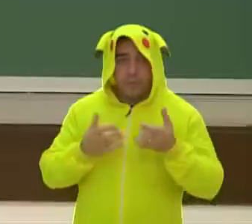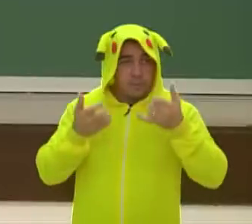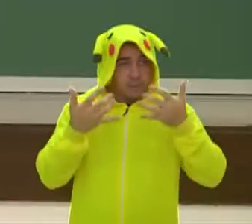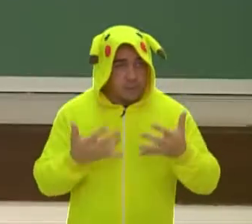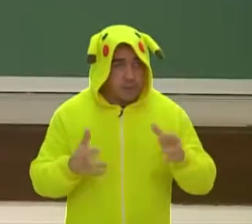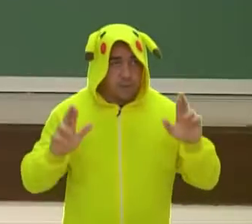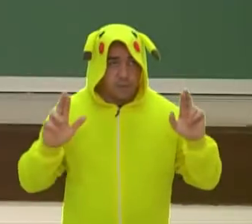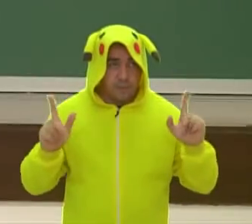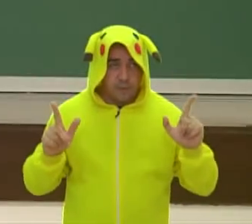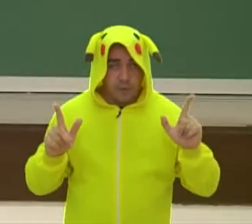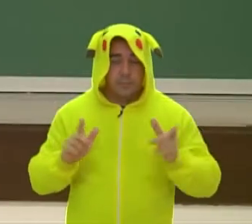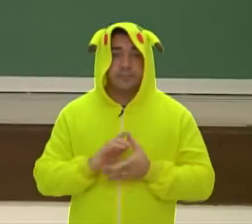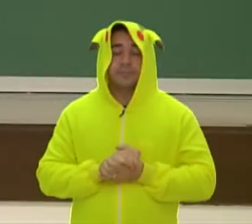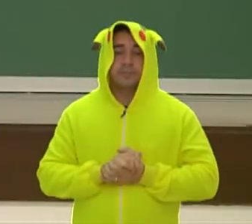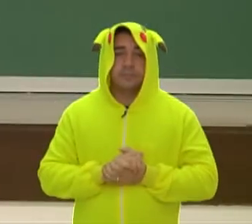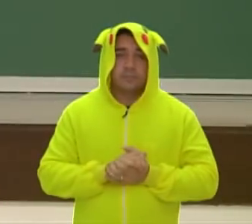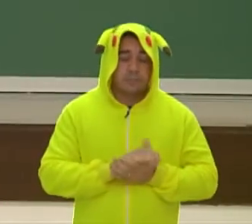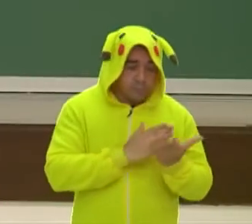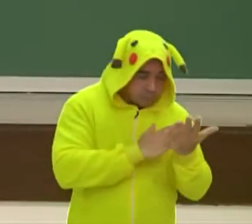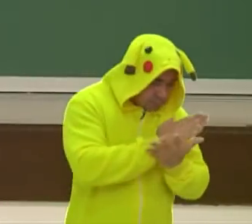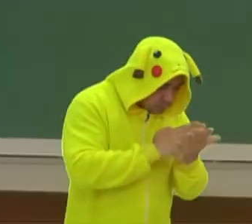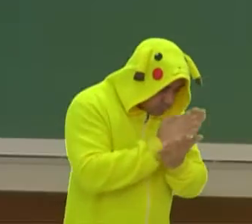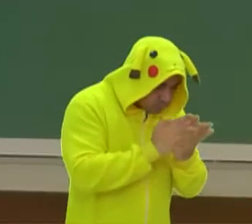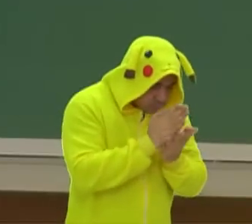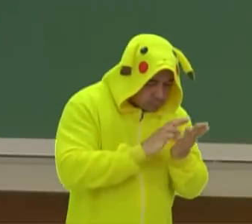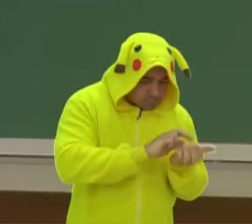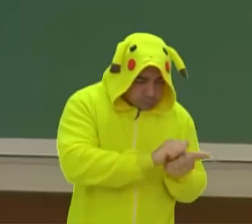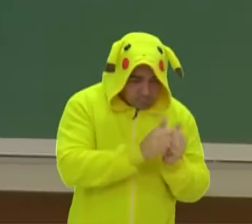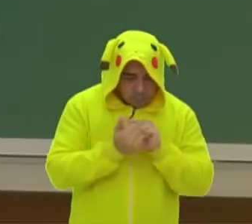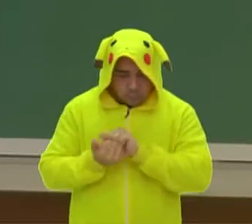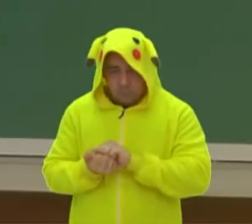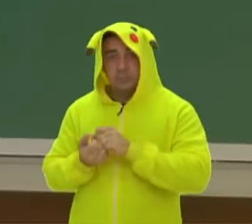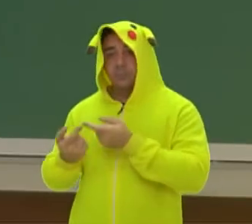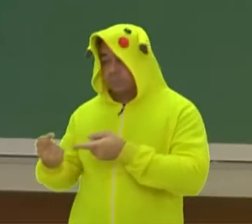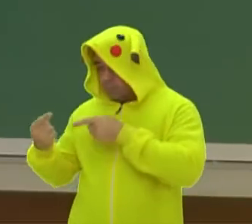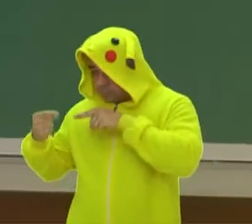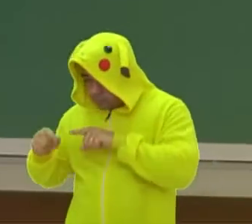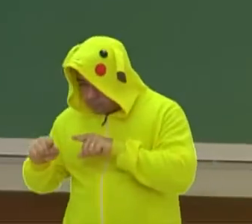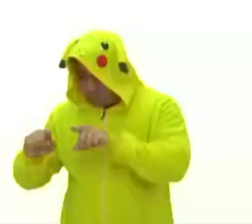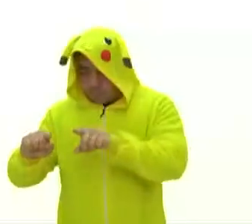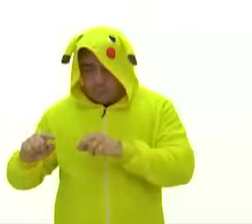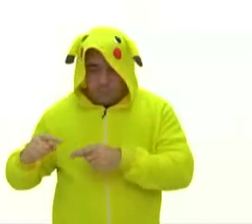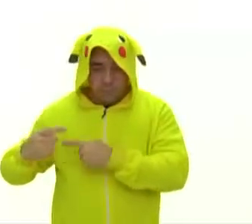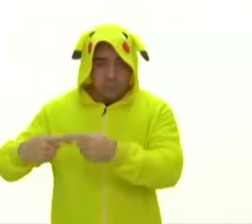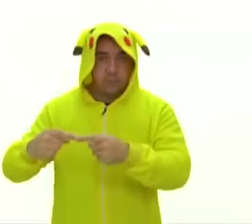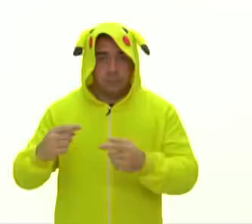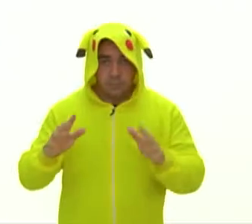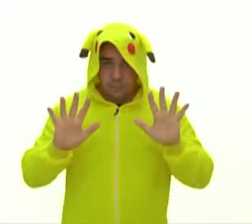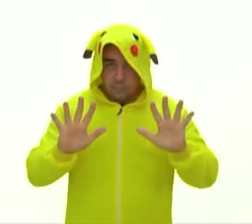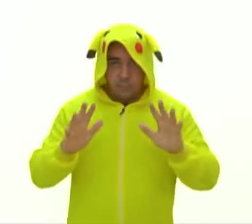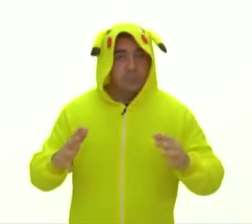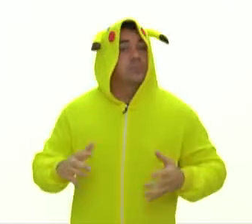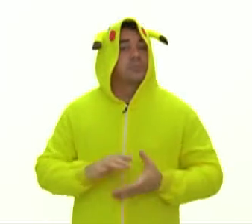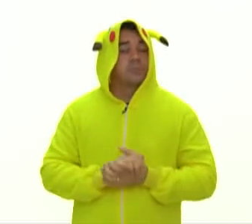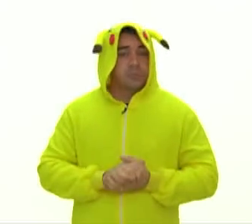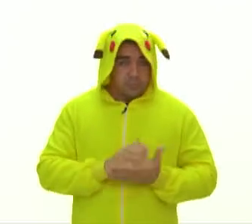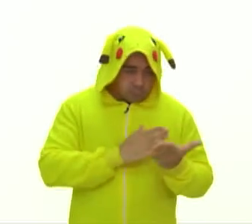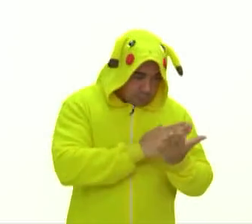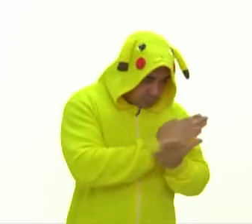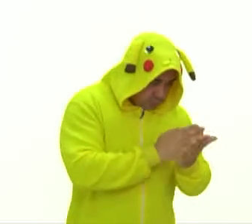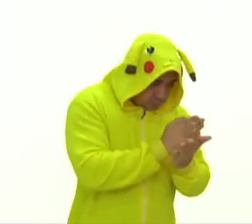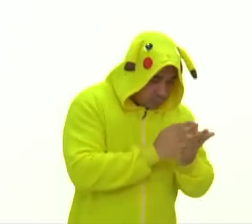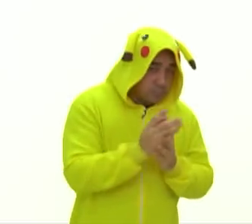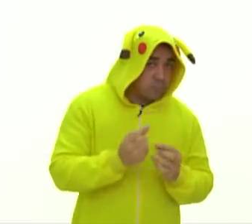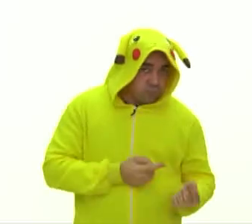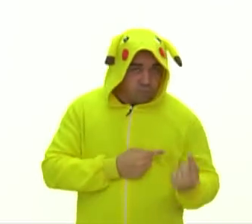a diferença aqui, ó. Esqueci. Então, irradiação e convergência. Não pode confundir, tá? A irradiação é um único organismo